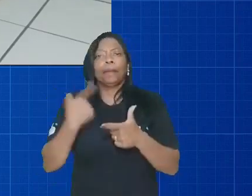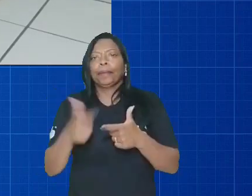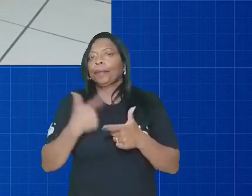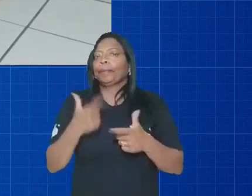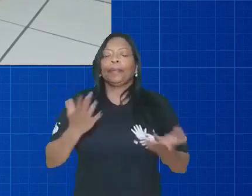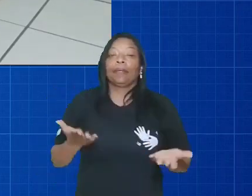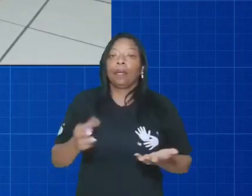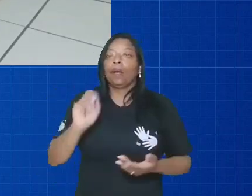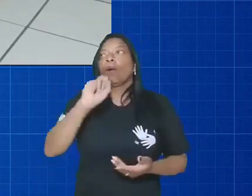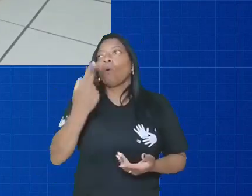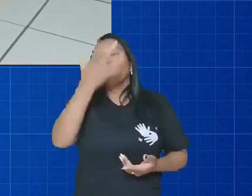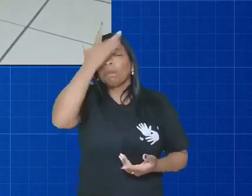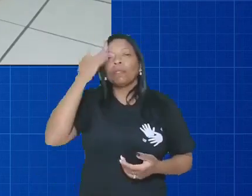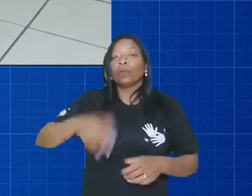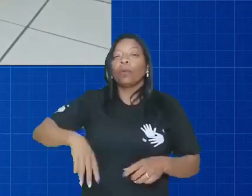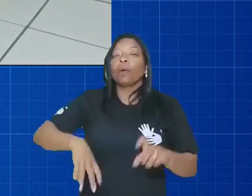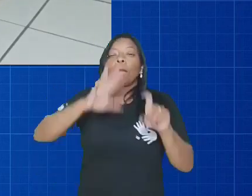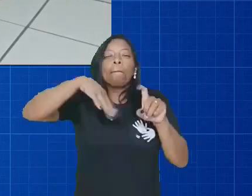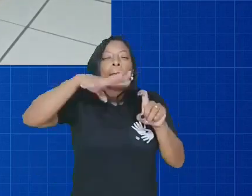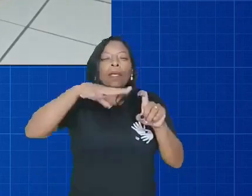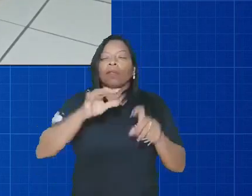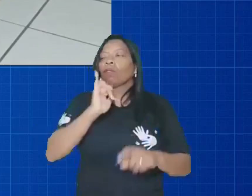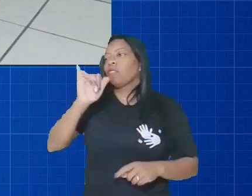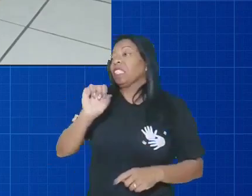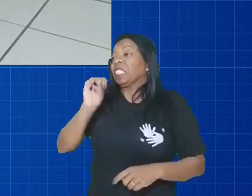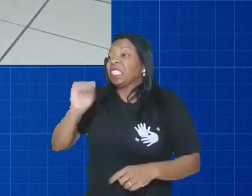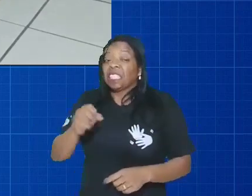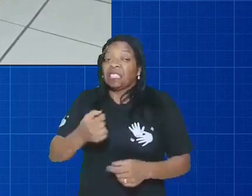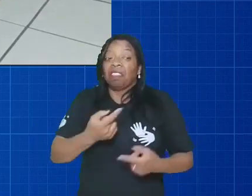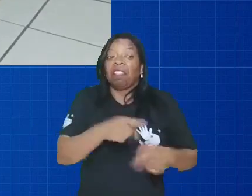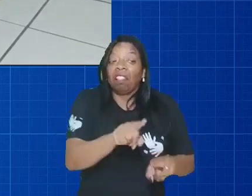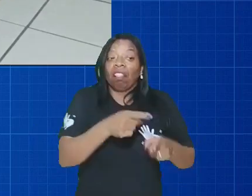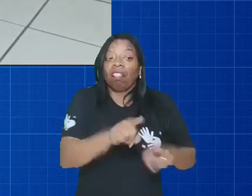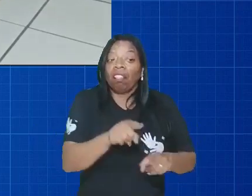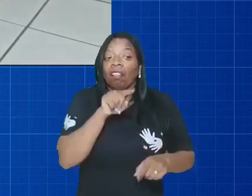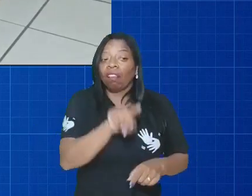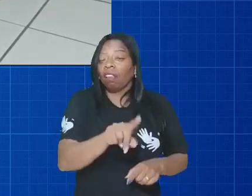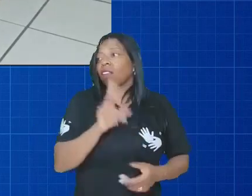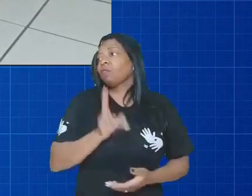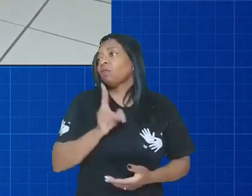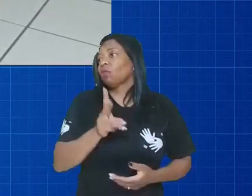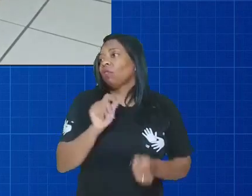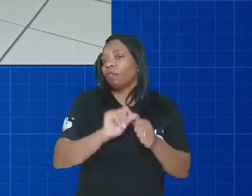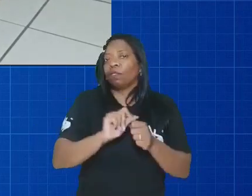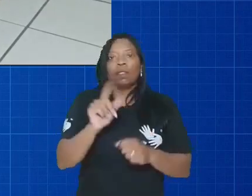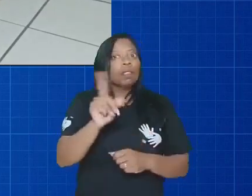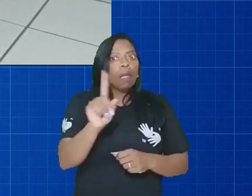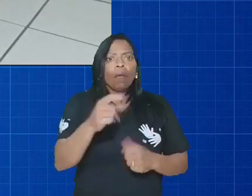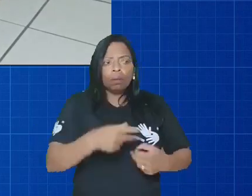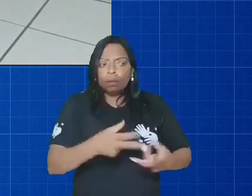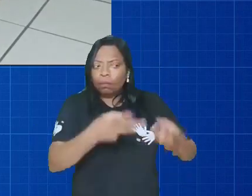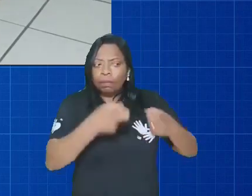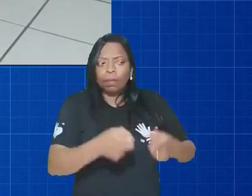mito, tá? A gente precisa falar, a gente precisa tornar um tema, assim, acessível, né? Para tornar cada vez